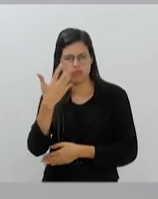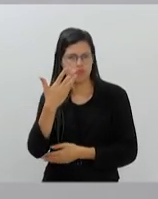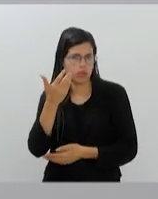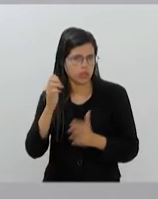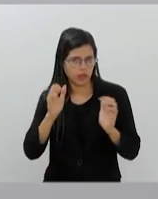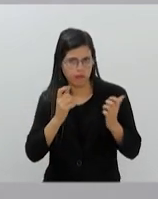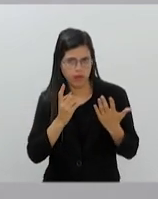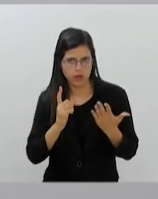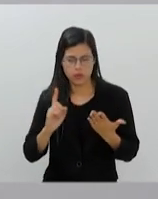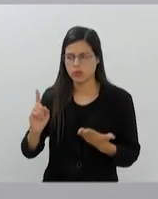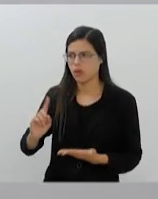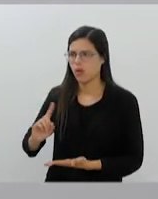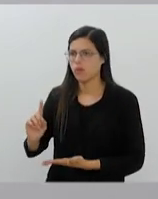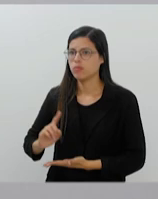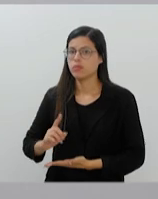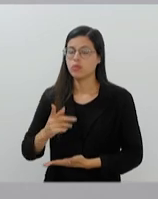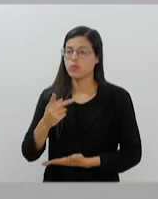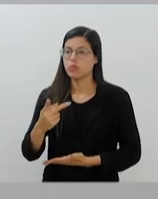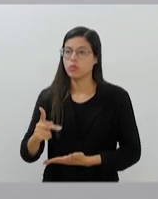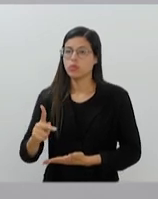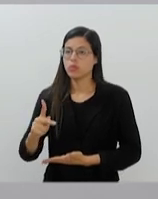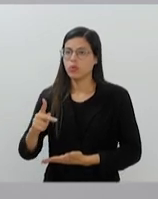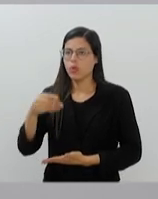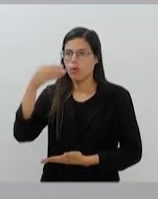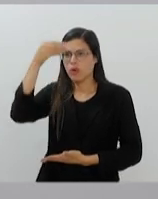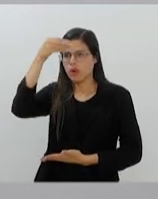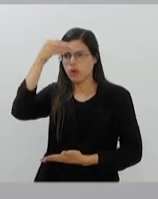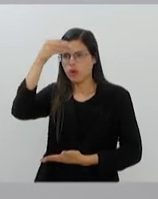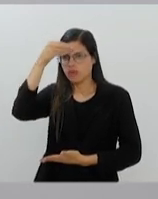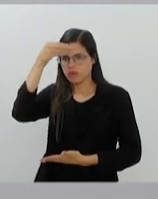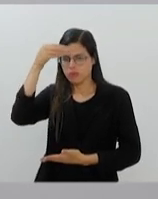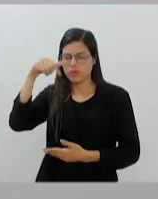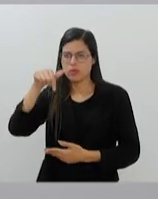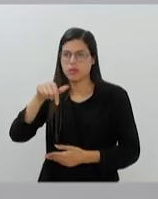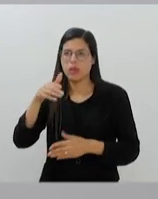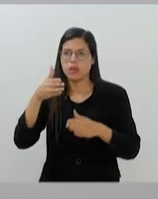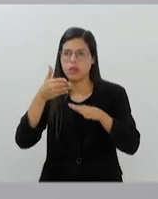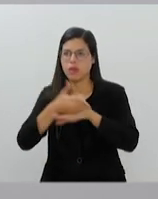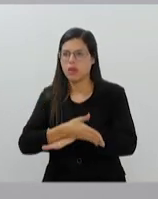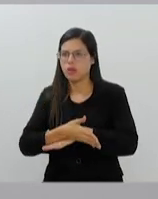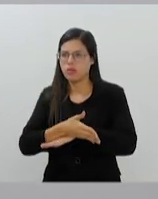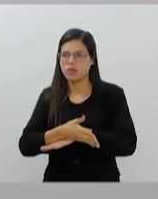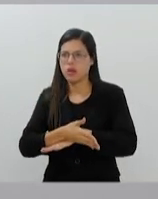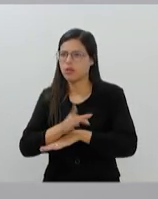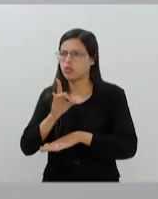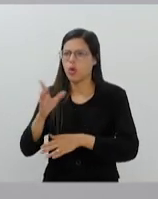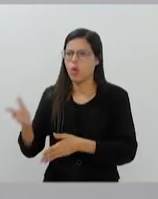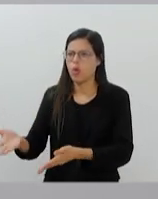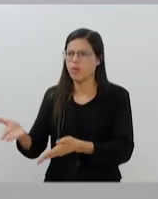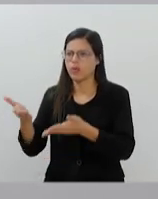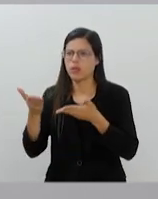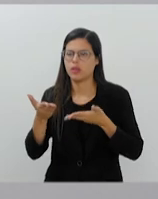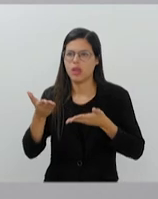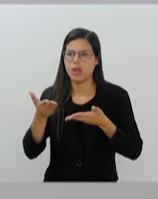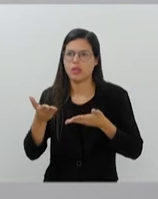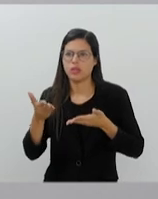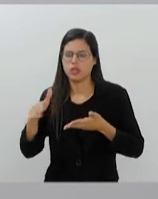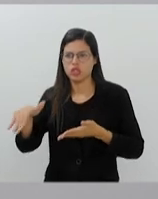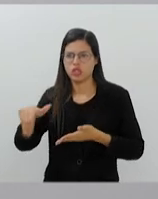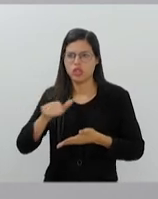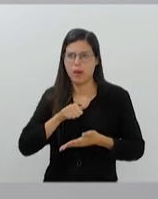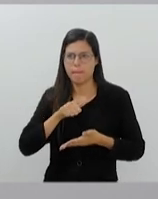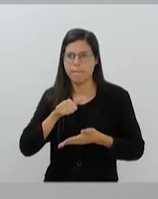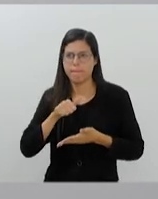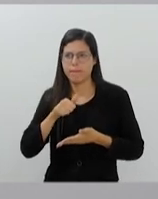sua afilada a senhora reafirma que elaa lá emente como convidada e foi chamada ao palco para dar uma